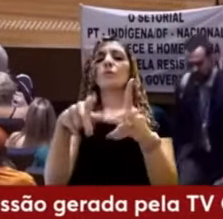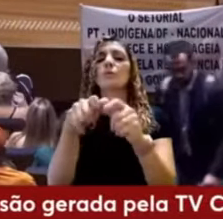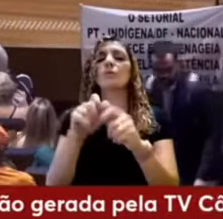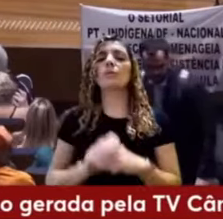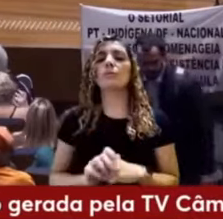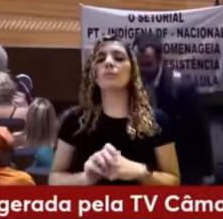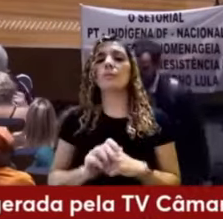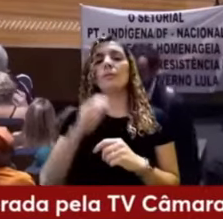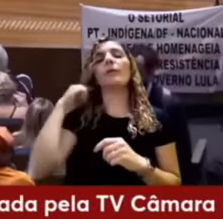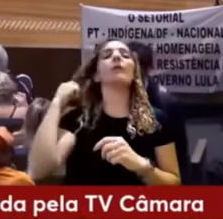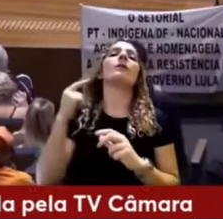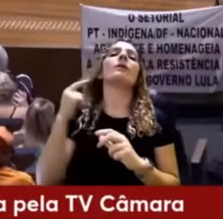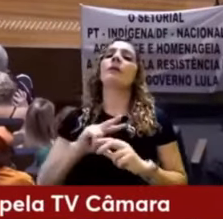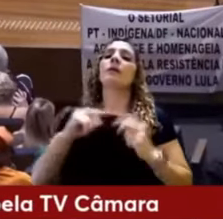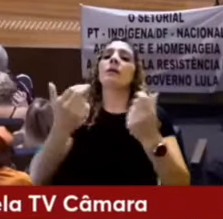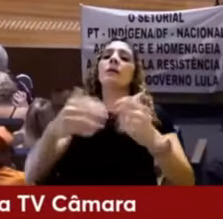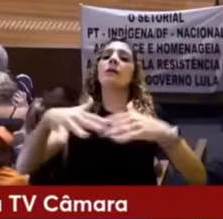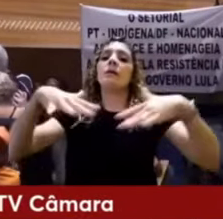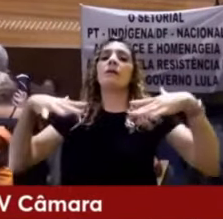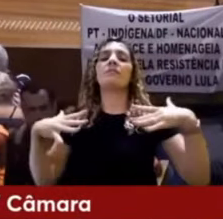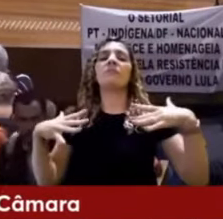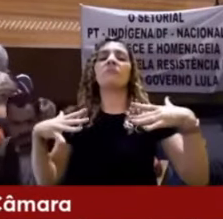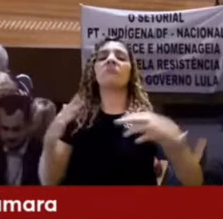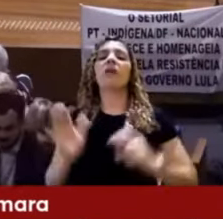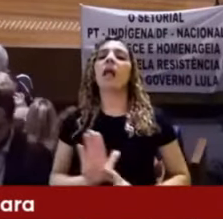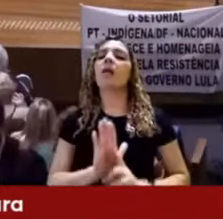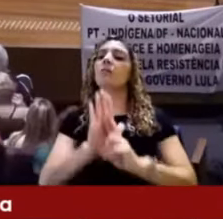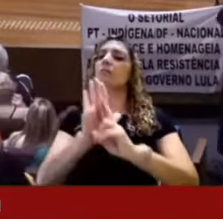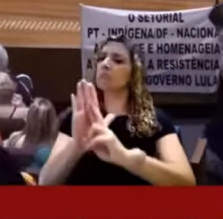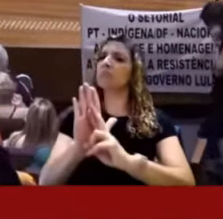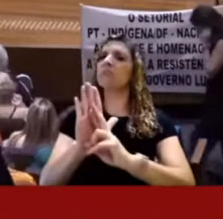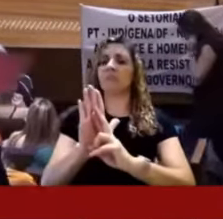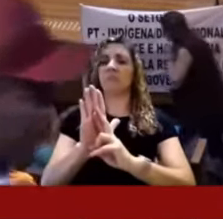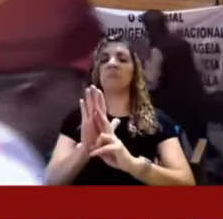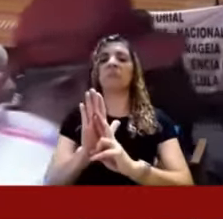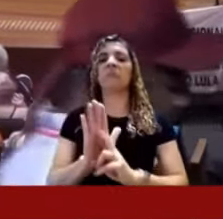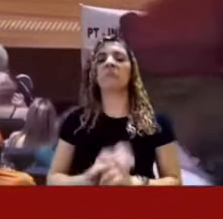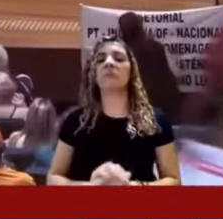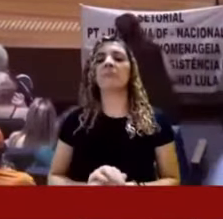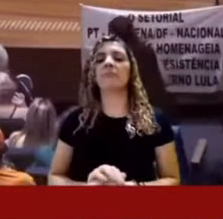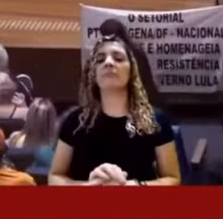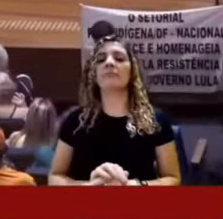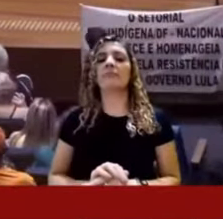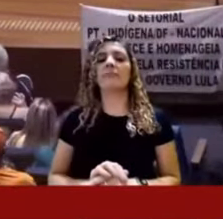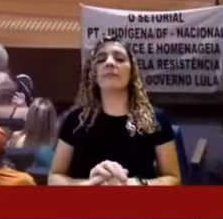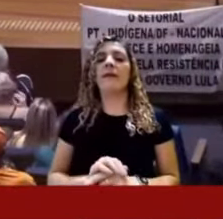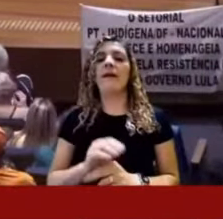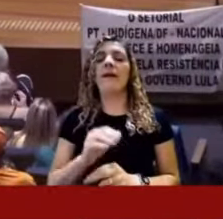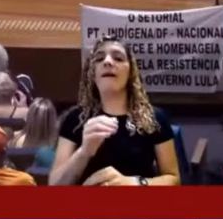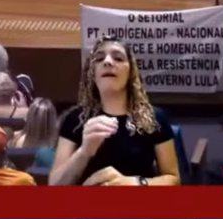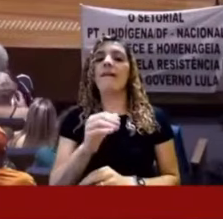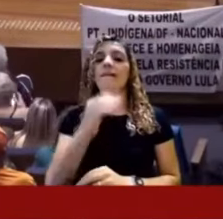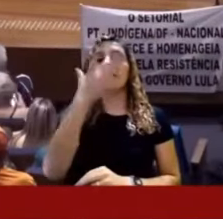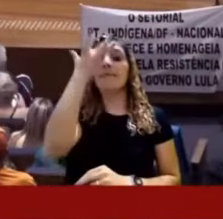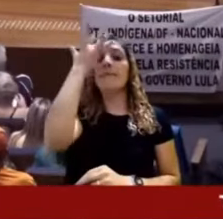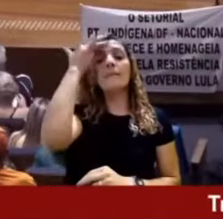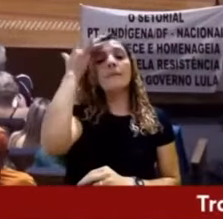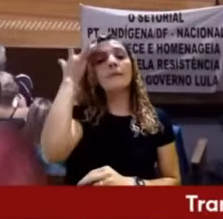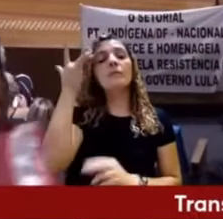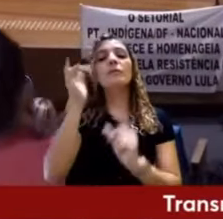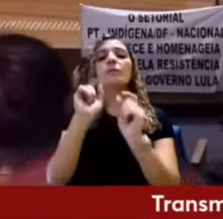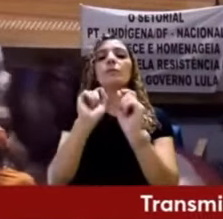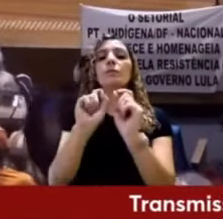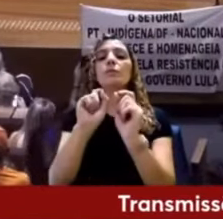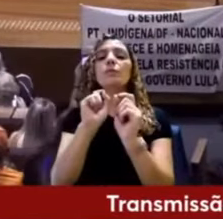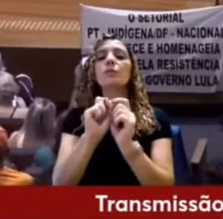plenário extremamente representativo, com muitas pessoas que se confundem